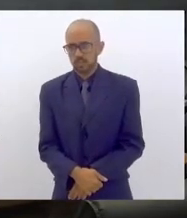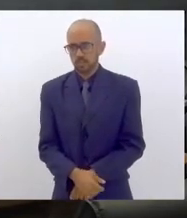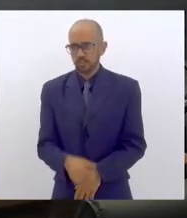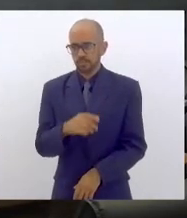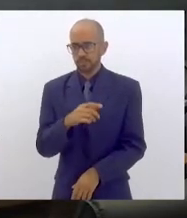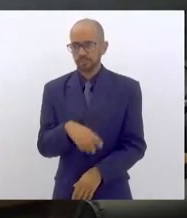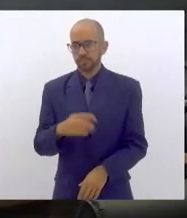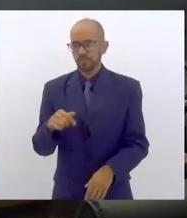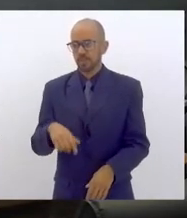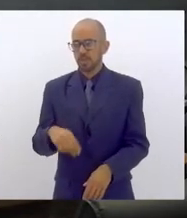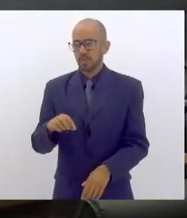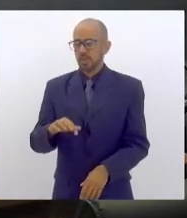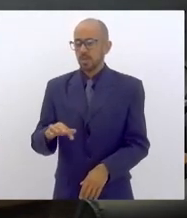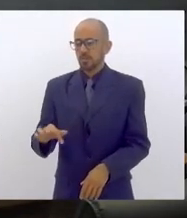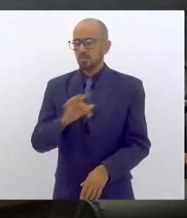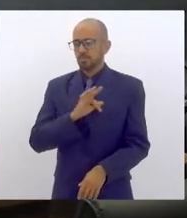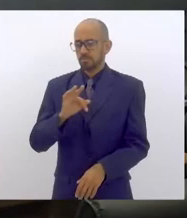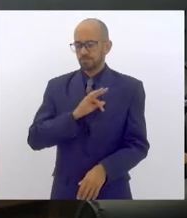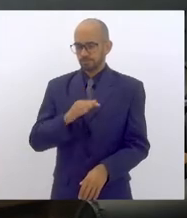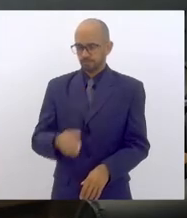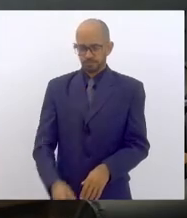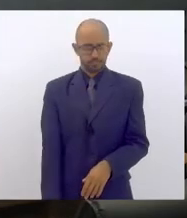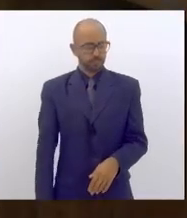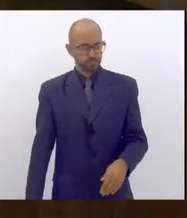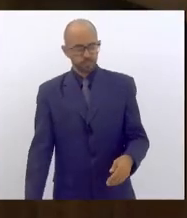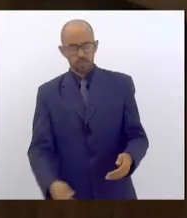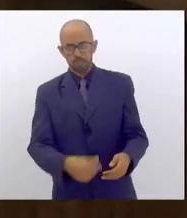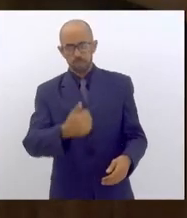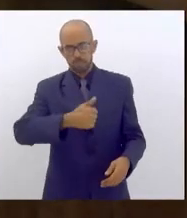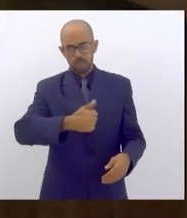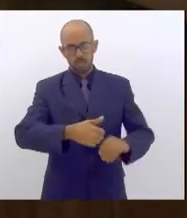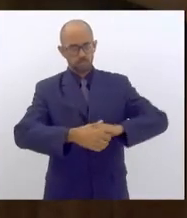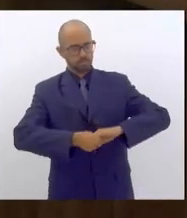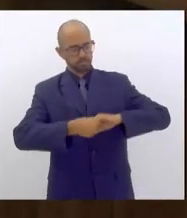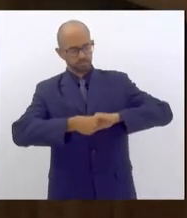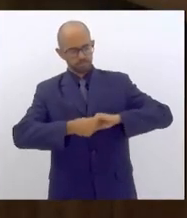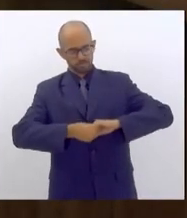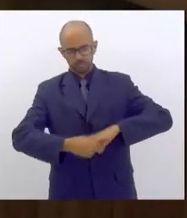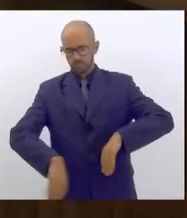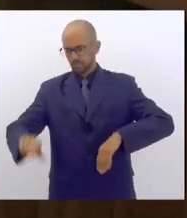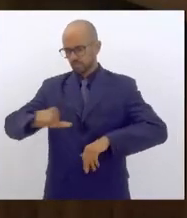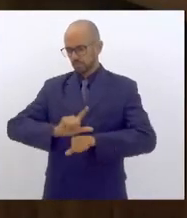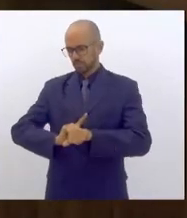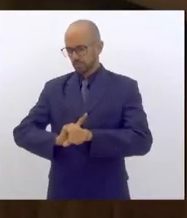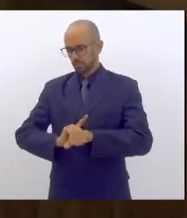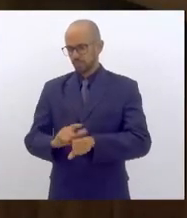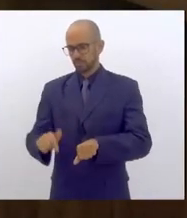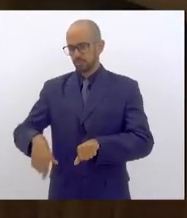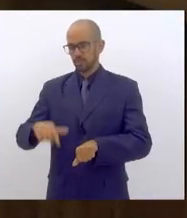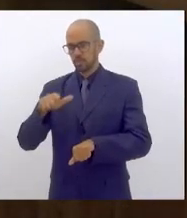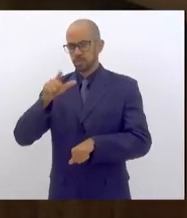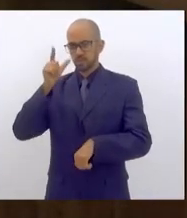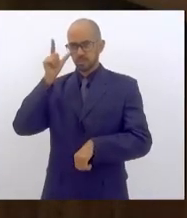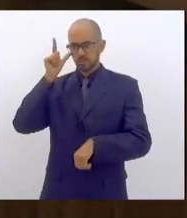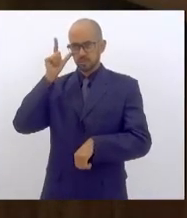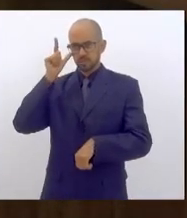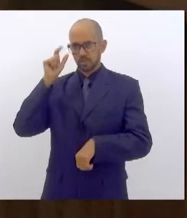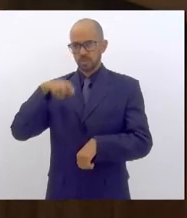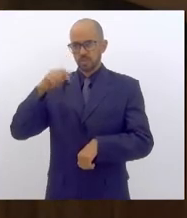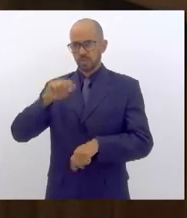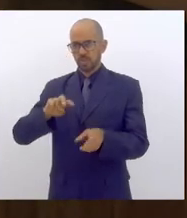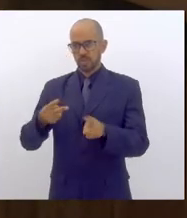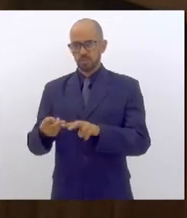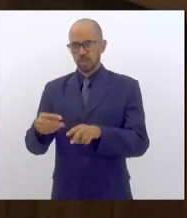Presidente, primeiro saudar os autores da lei, né? Deputado Luiz Paulo, deputada Lucinha, e encaminhar pelo voto sim.